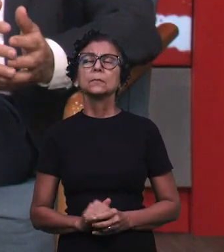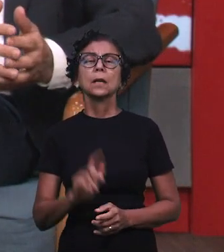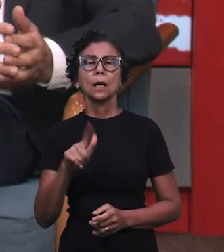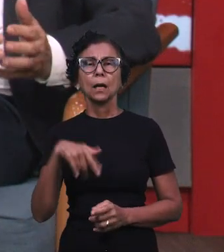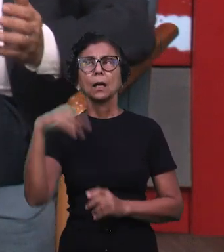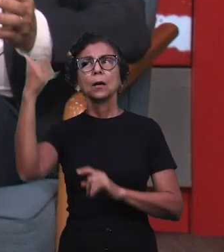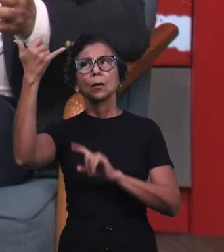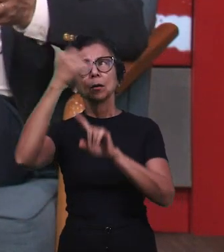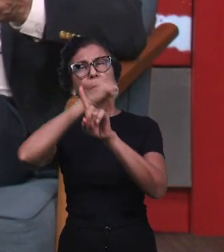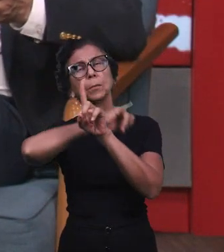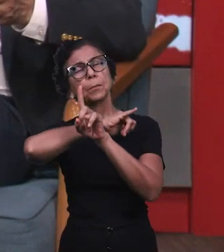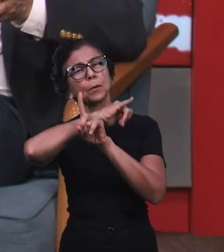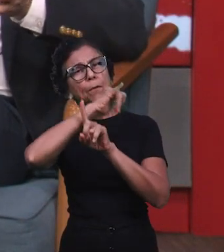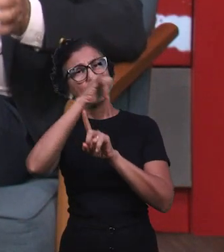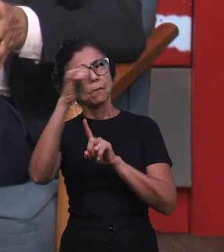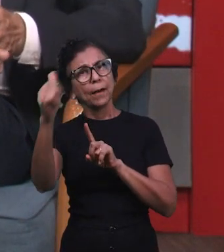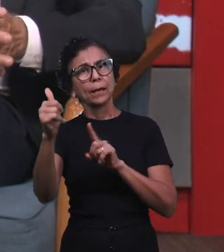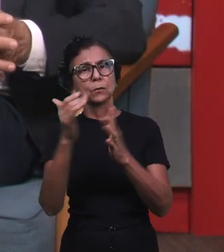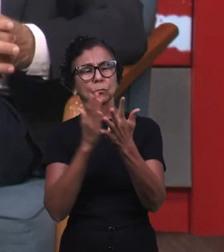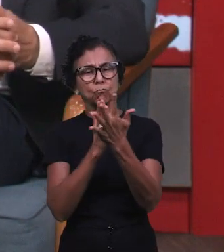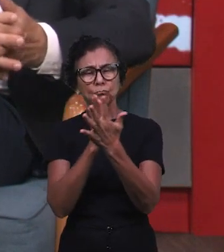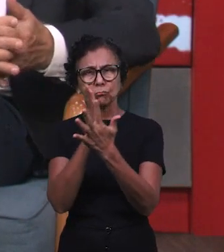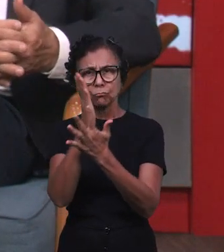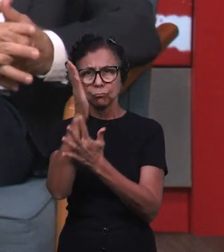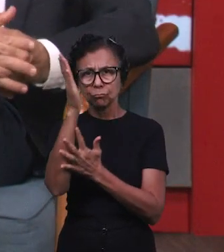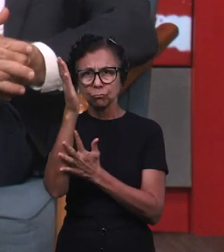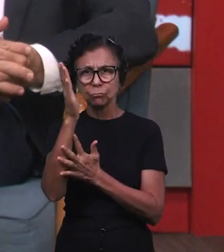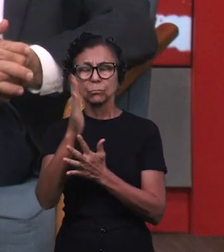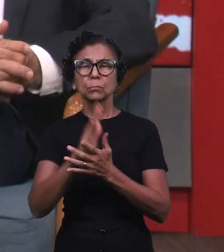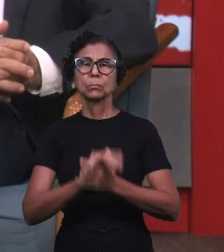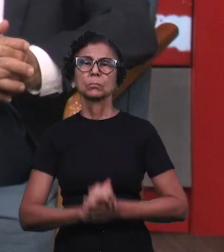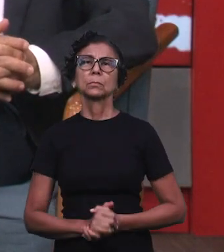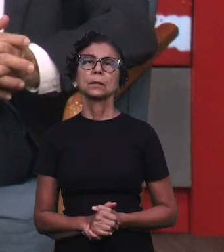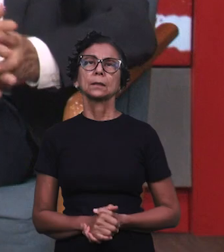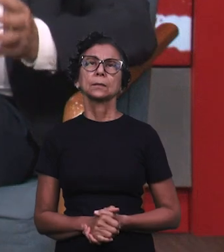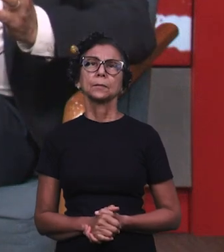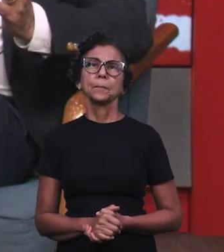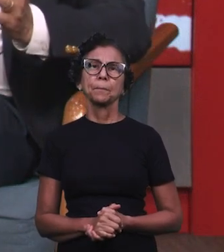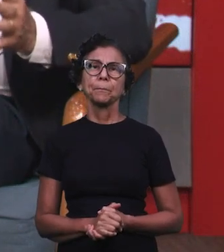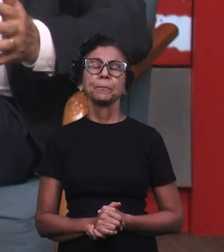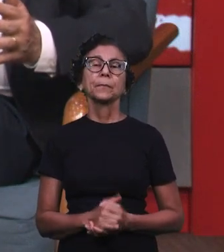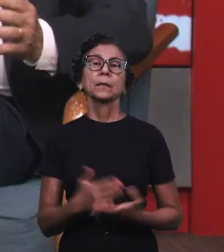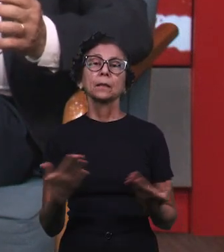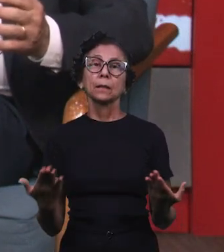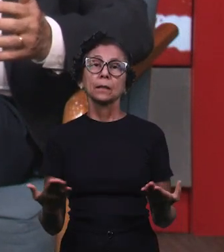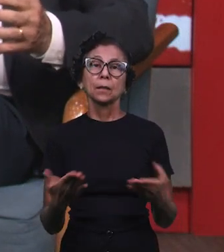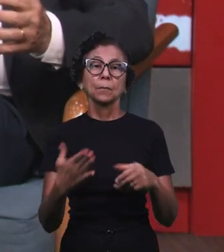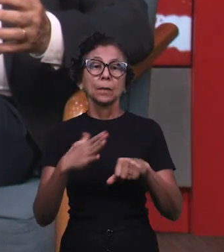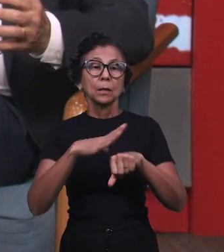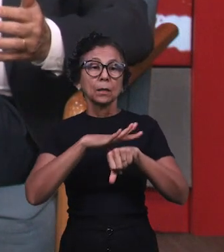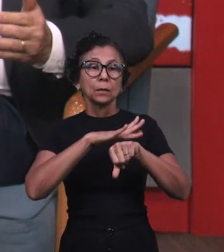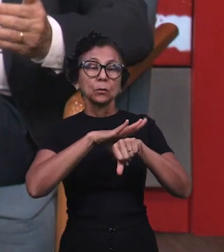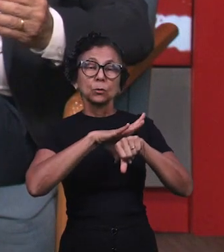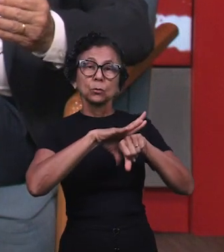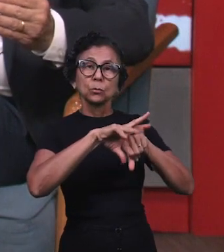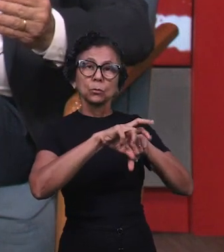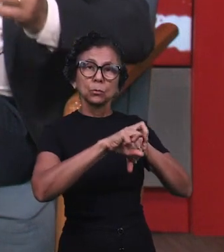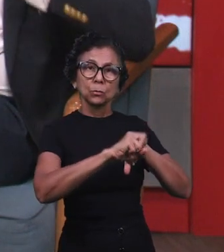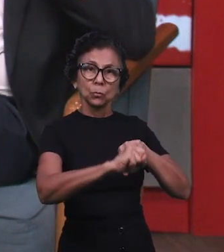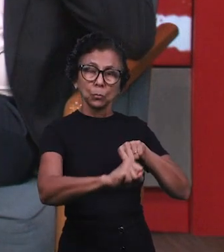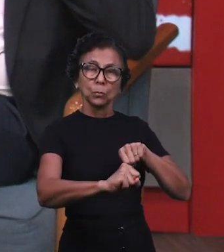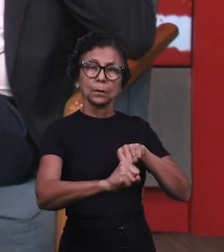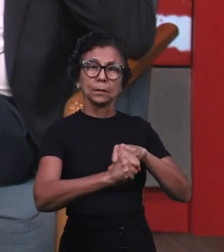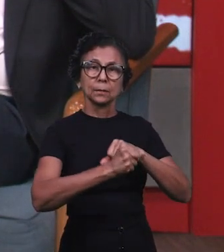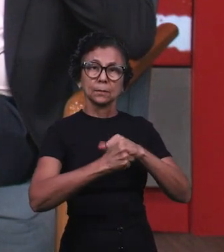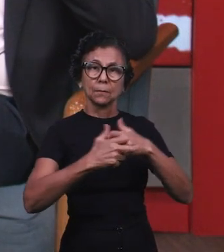profética, tem uma linha profética, como as curas. As curas estão ali dentro de uma linha